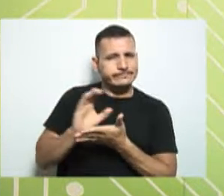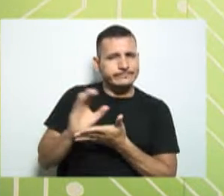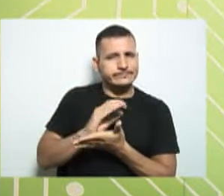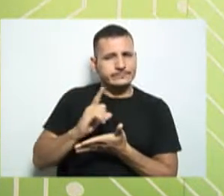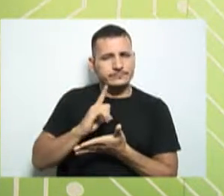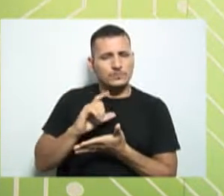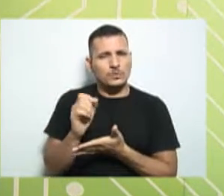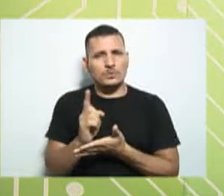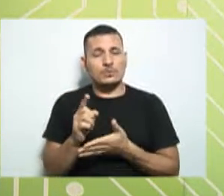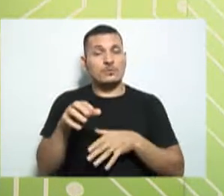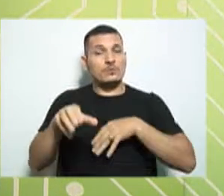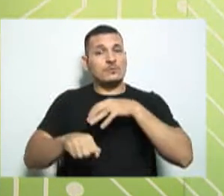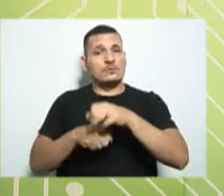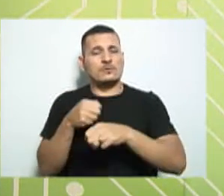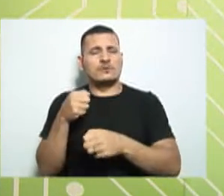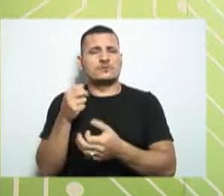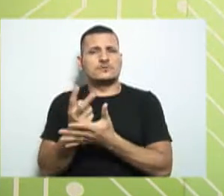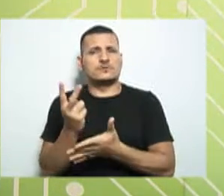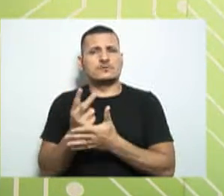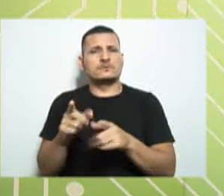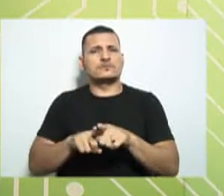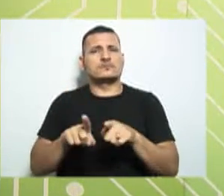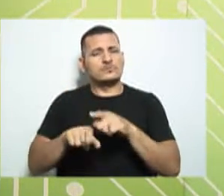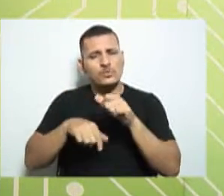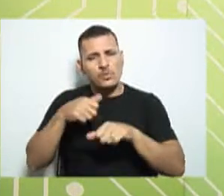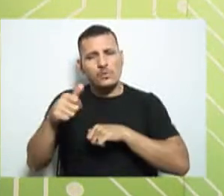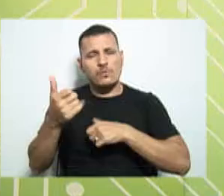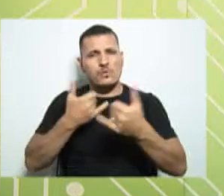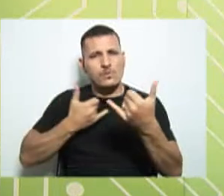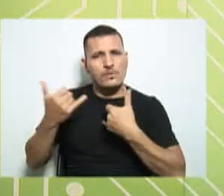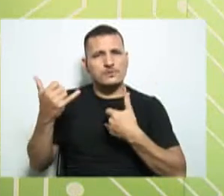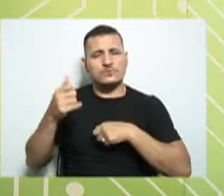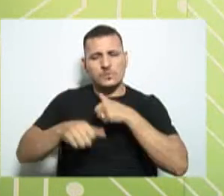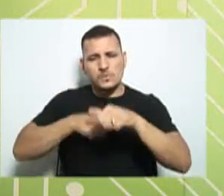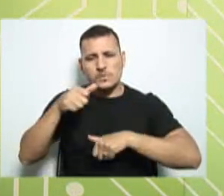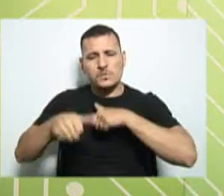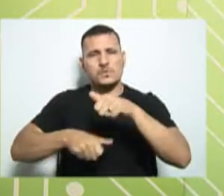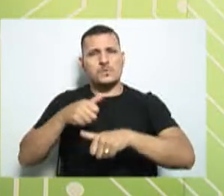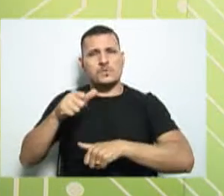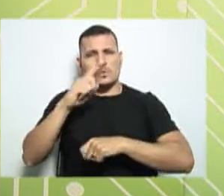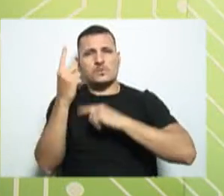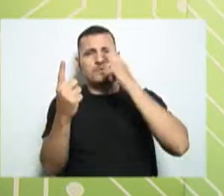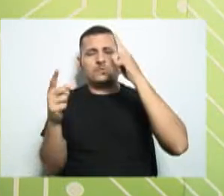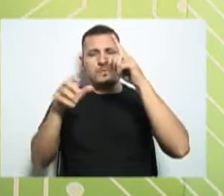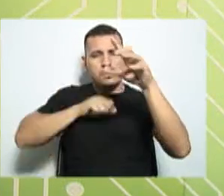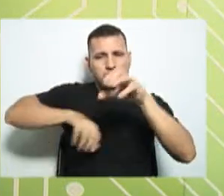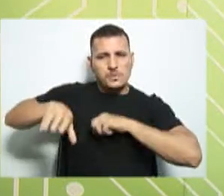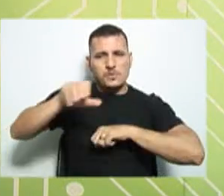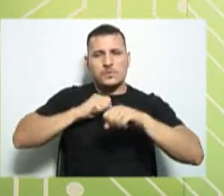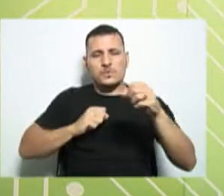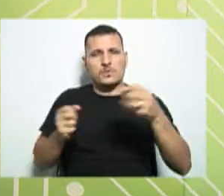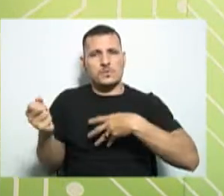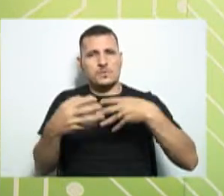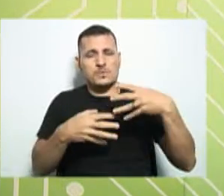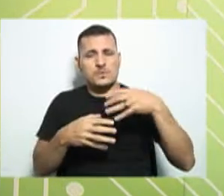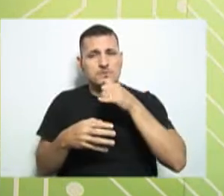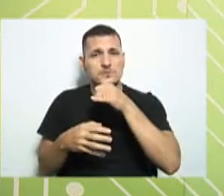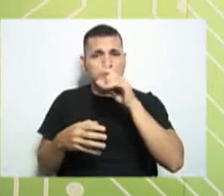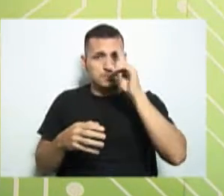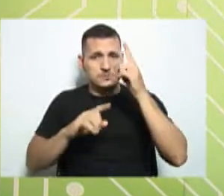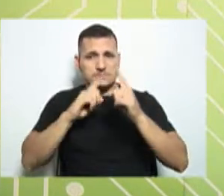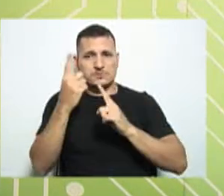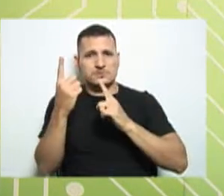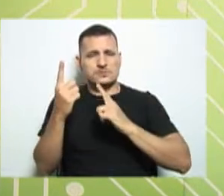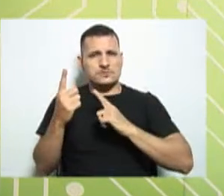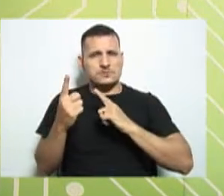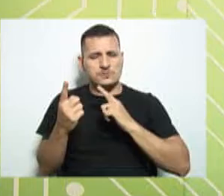buscar sempre estarem se atualizando com novas ideias, vendo se essas novas ideias estão favoráveis